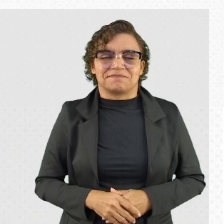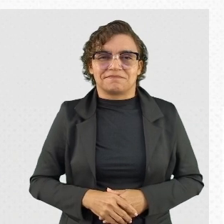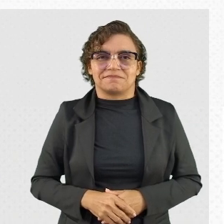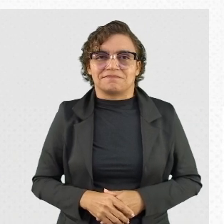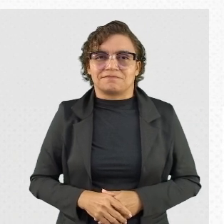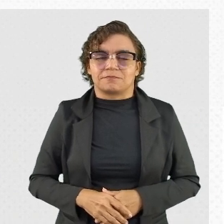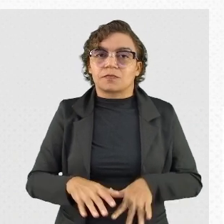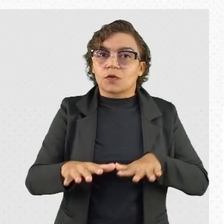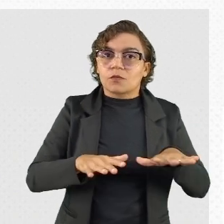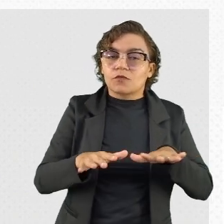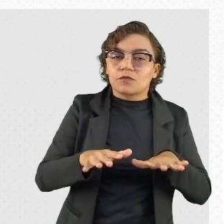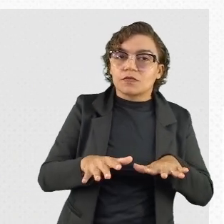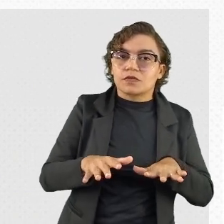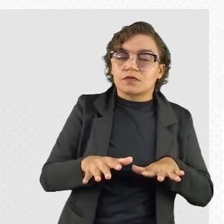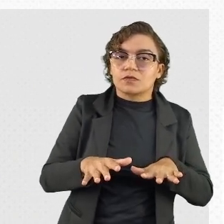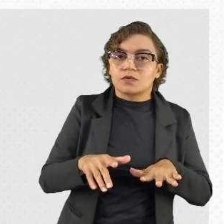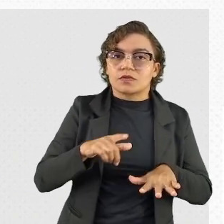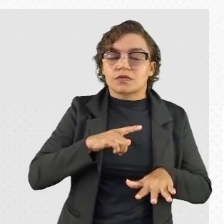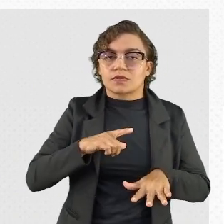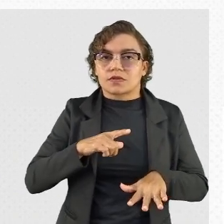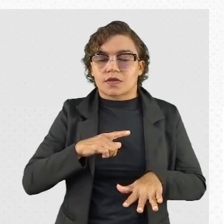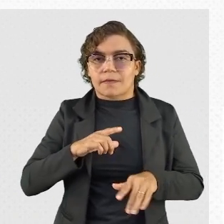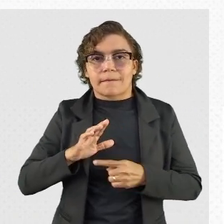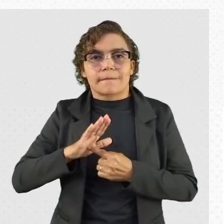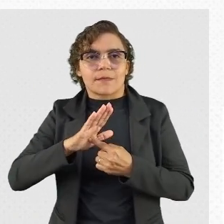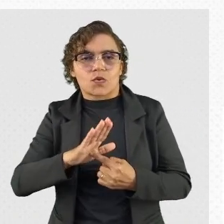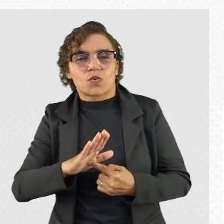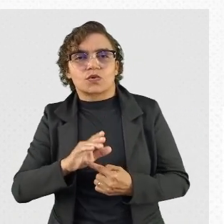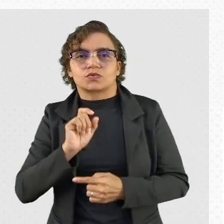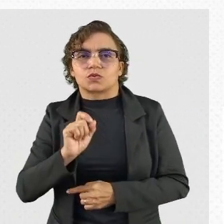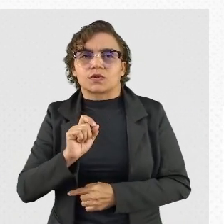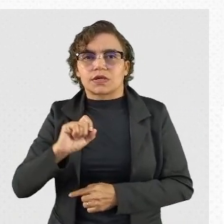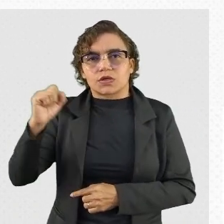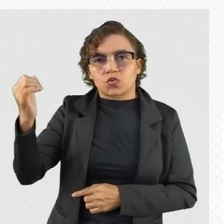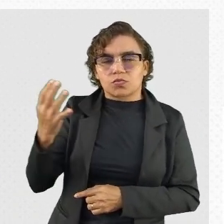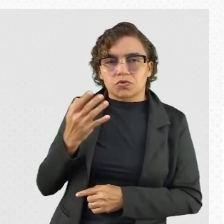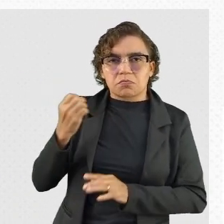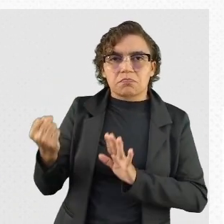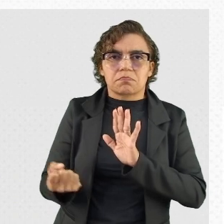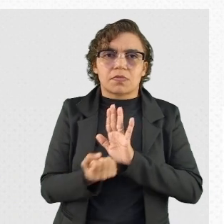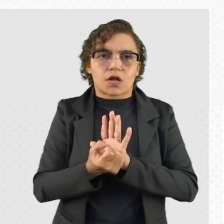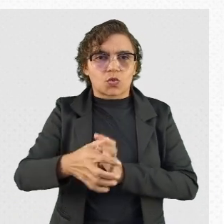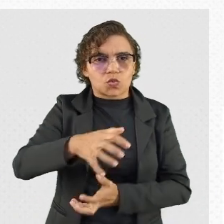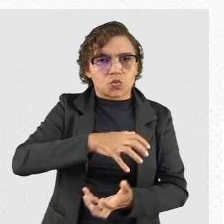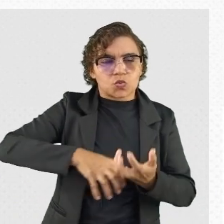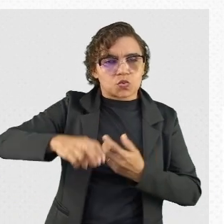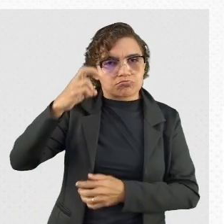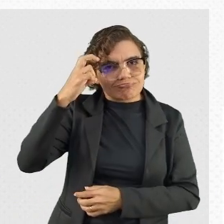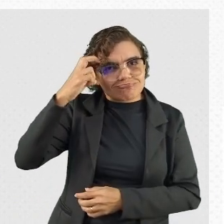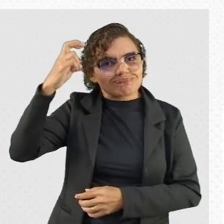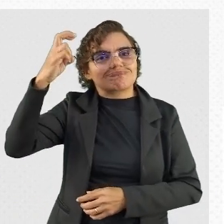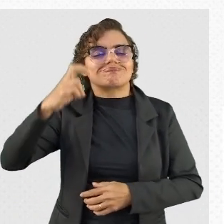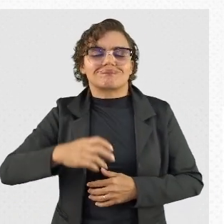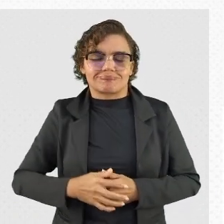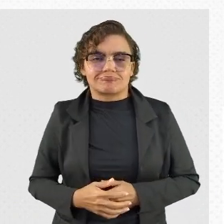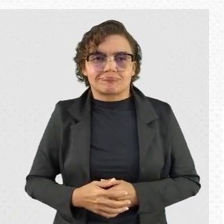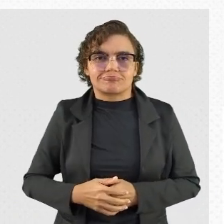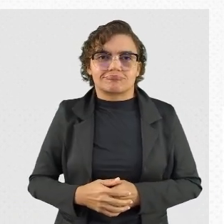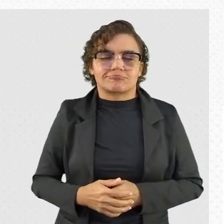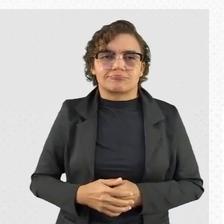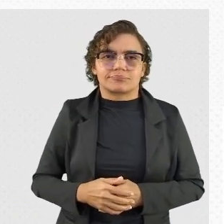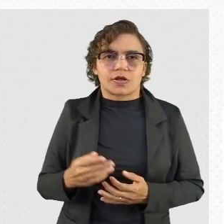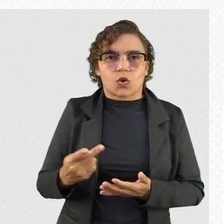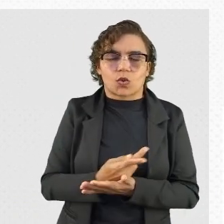o movimento conhecido como Ilustração, o Iluminismo, marcou uma revolução intelectual ocorrida